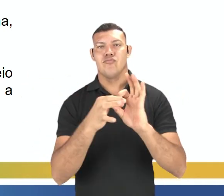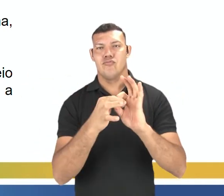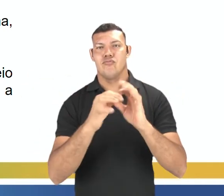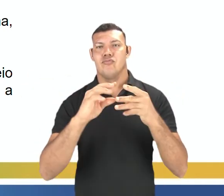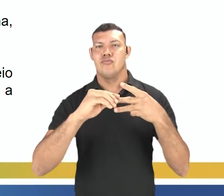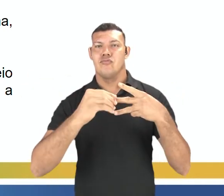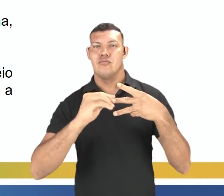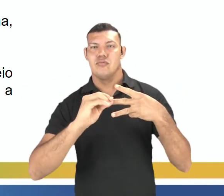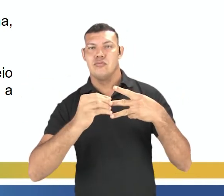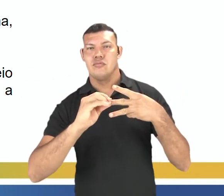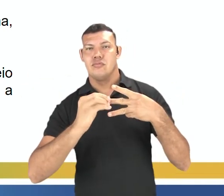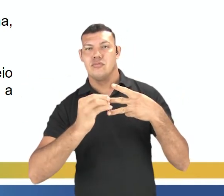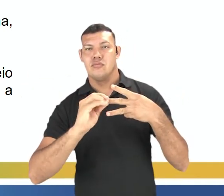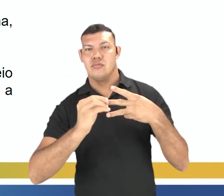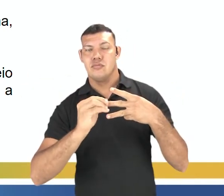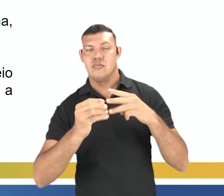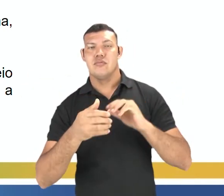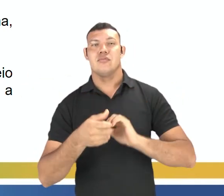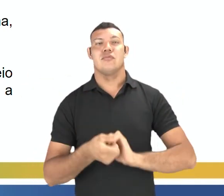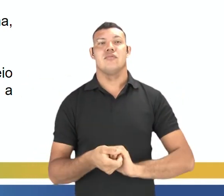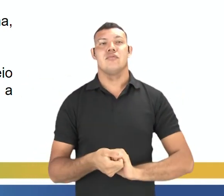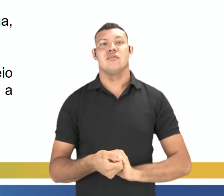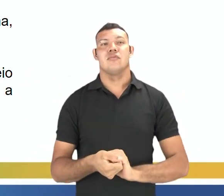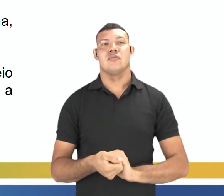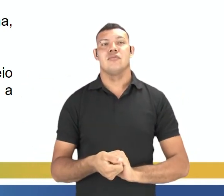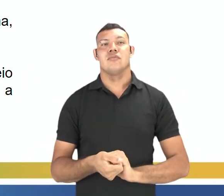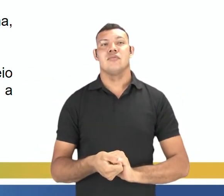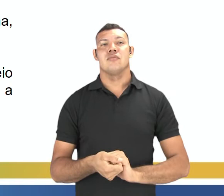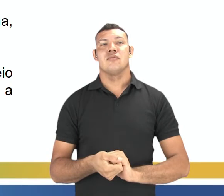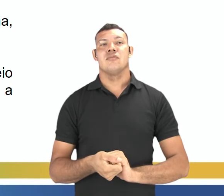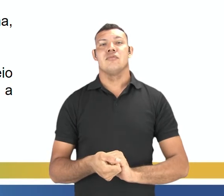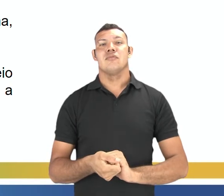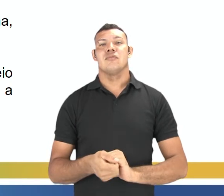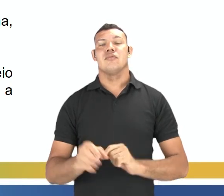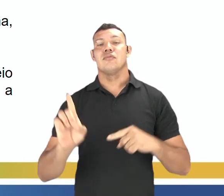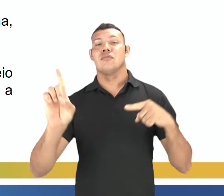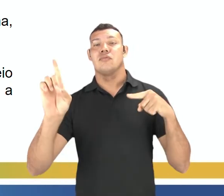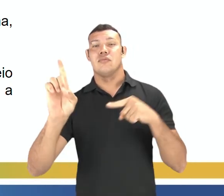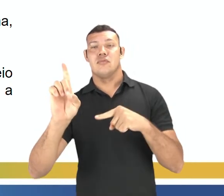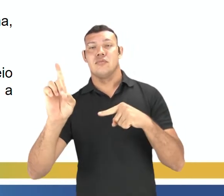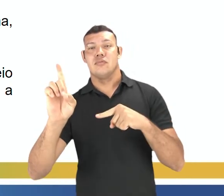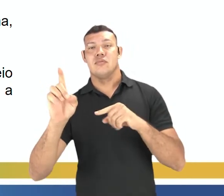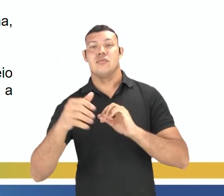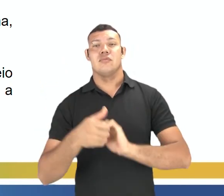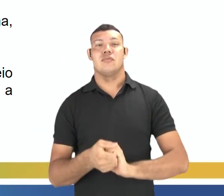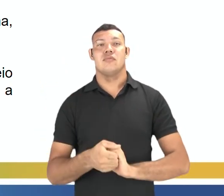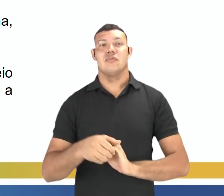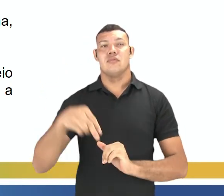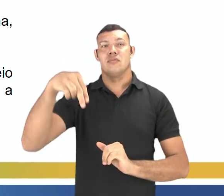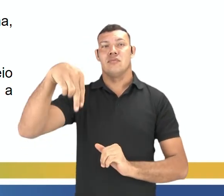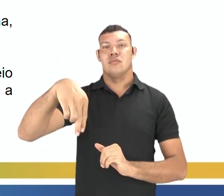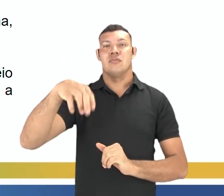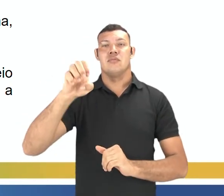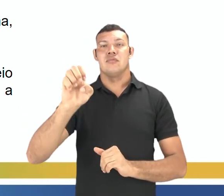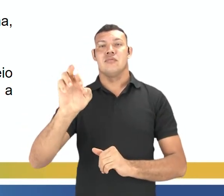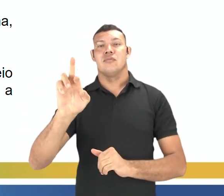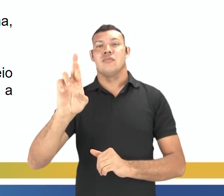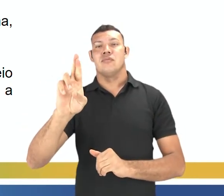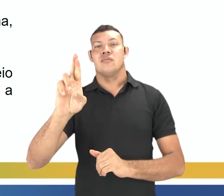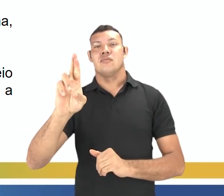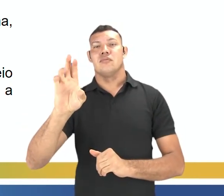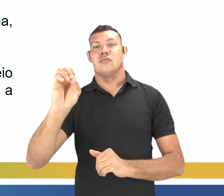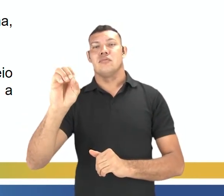vizinha, chamada de membrana pré-simpática. D. Os neurotransmissores são